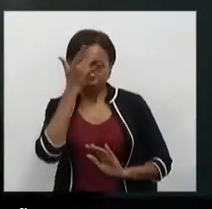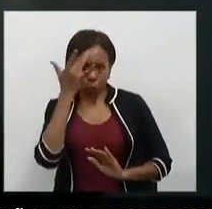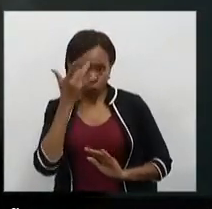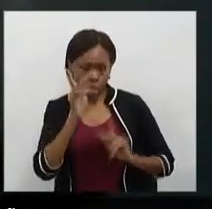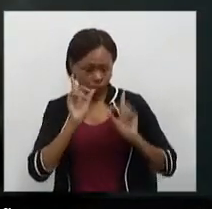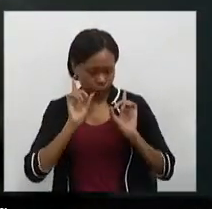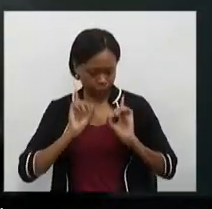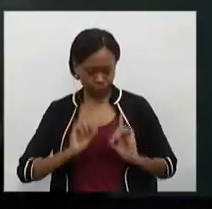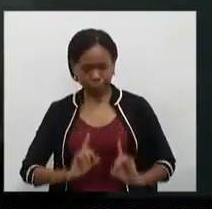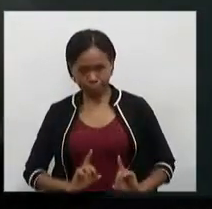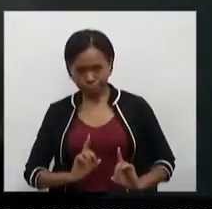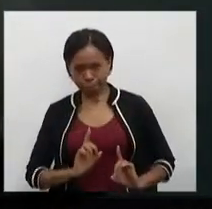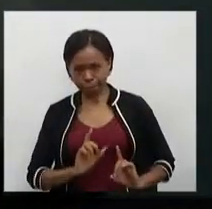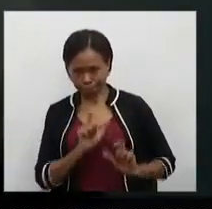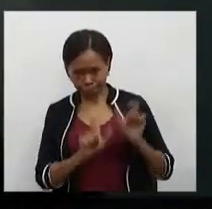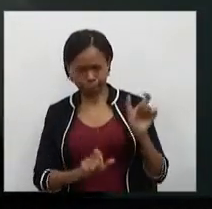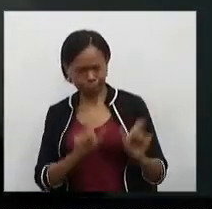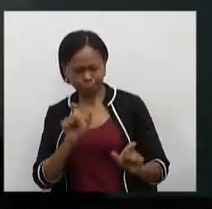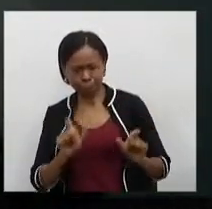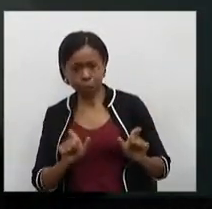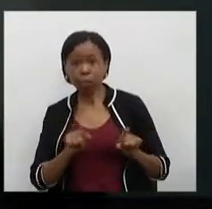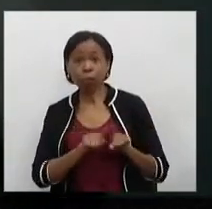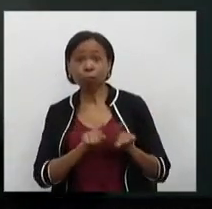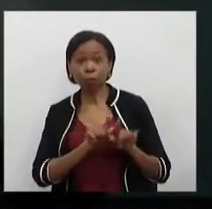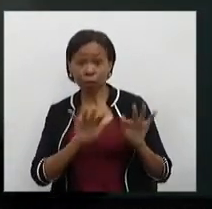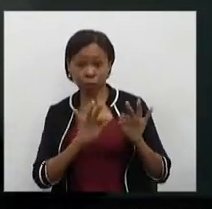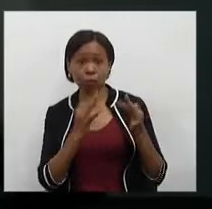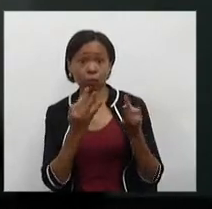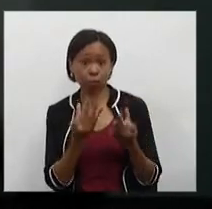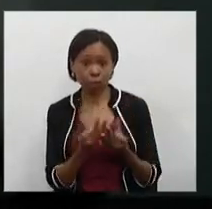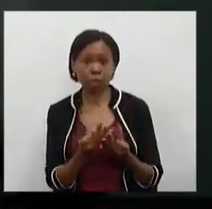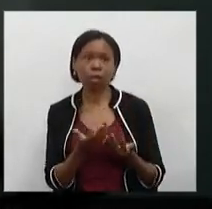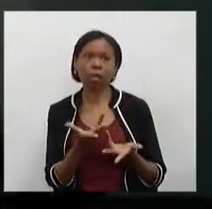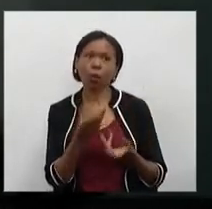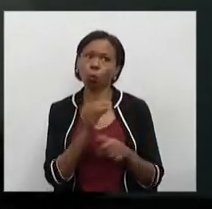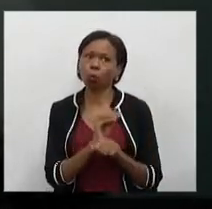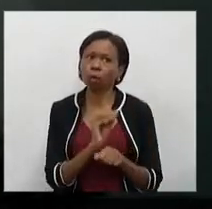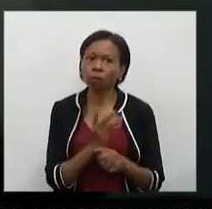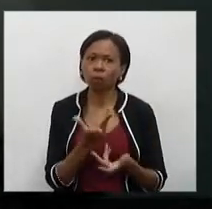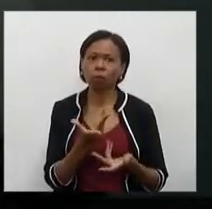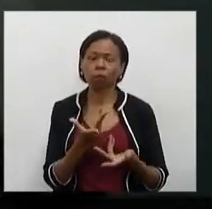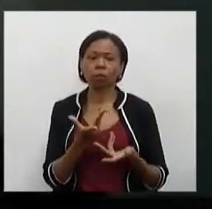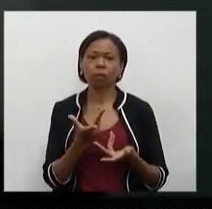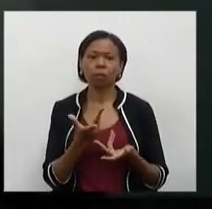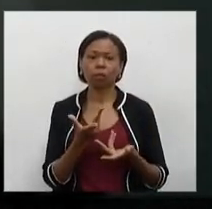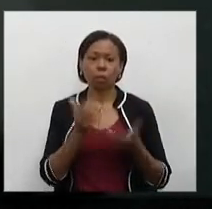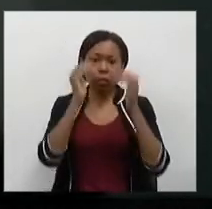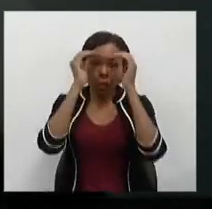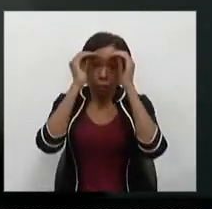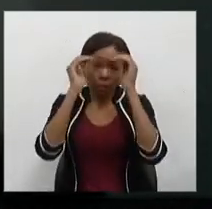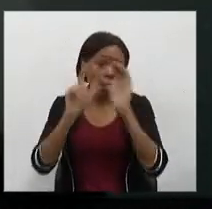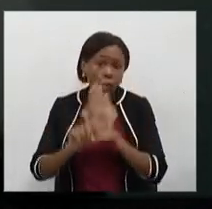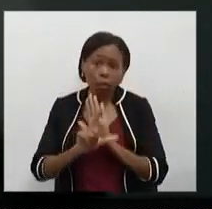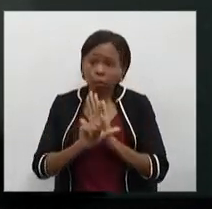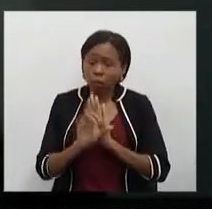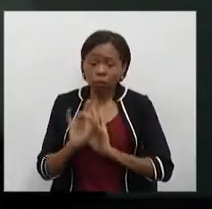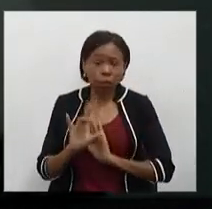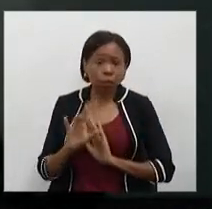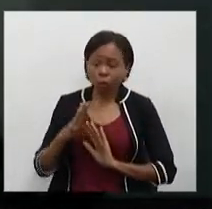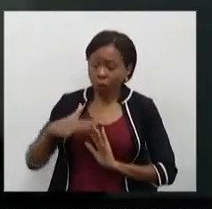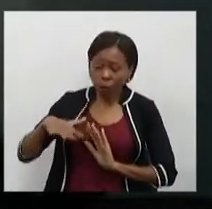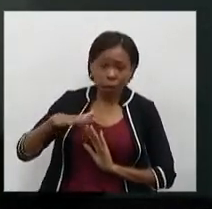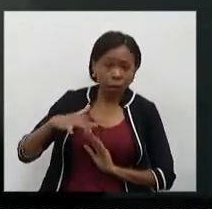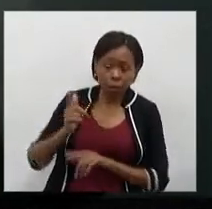deficiência e as suas famílias, incluindo os cuidadores, seguir a lei. Então, não somente seguir a lei